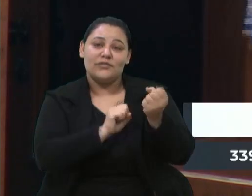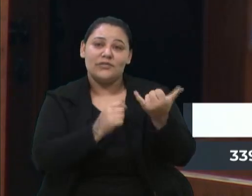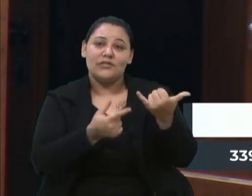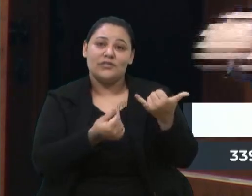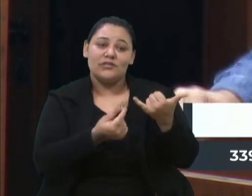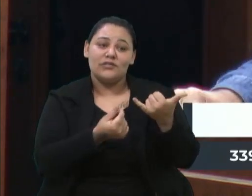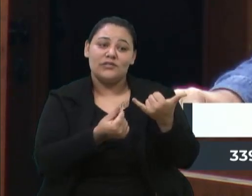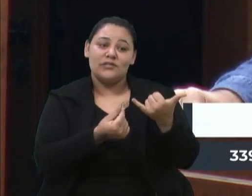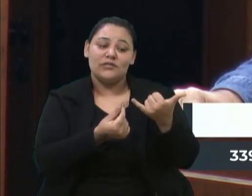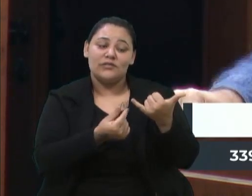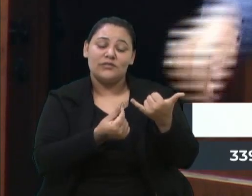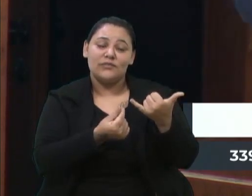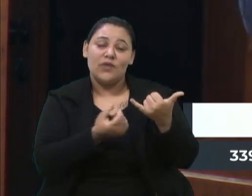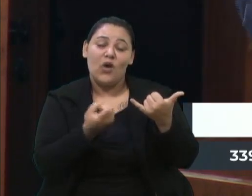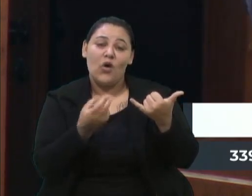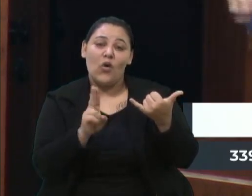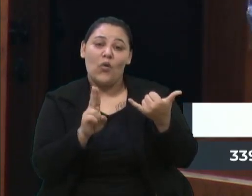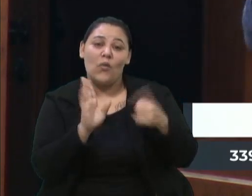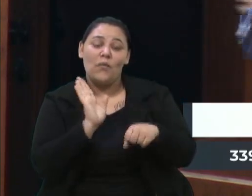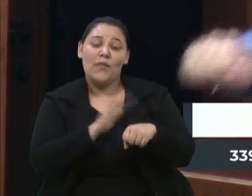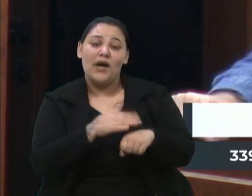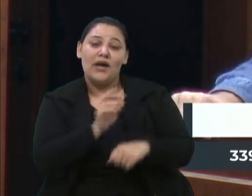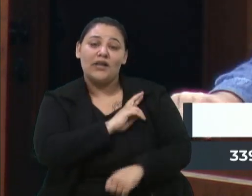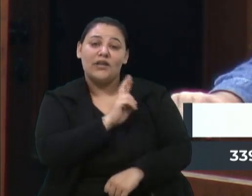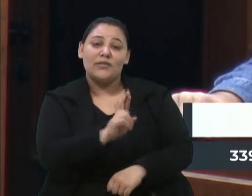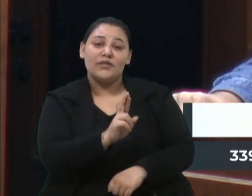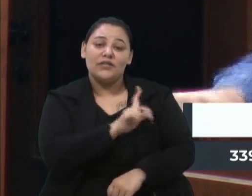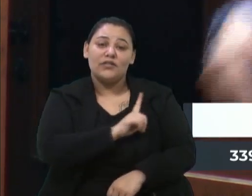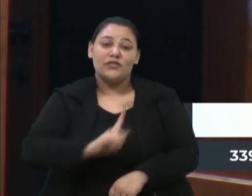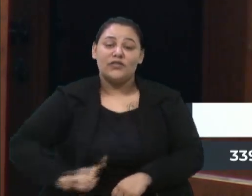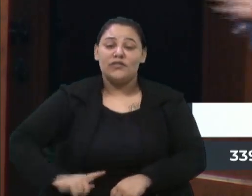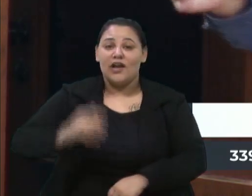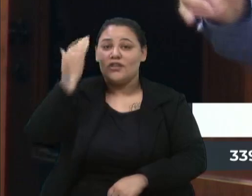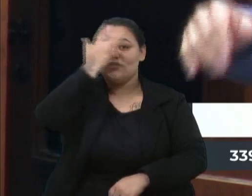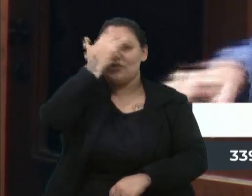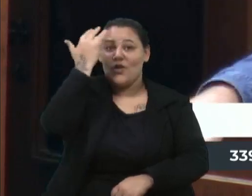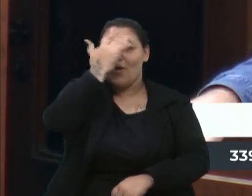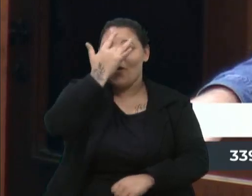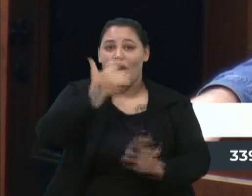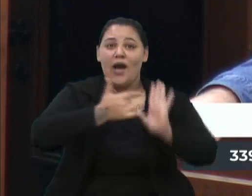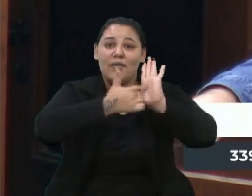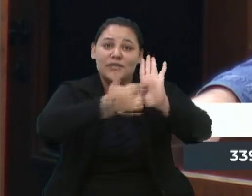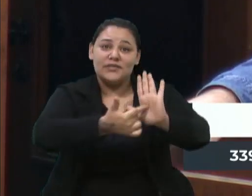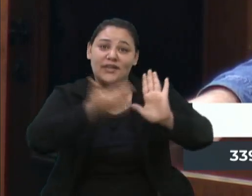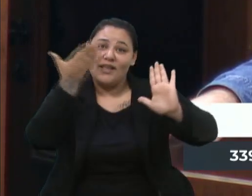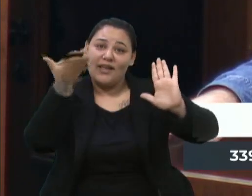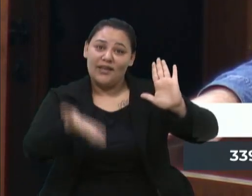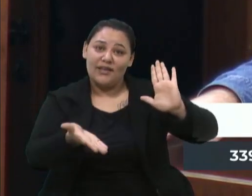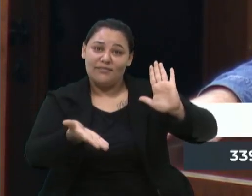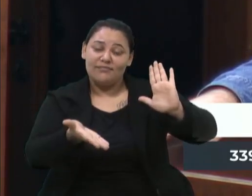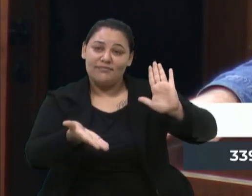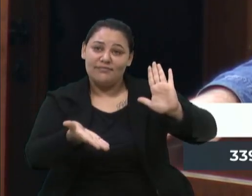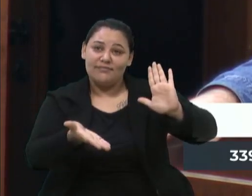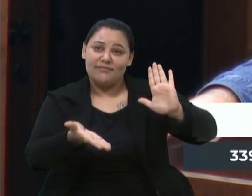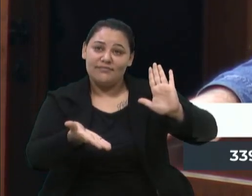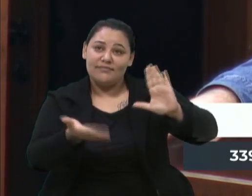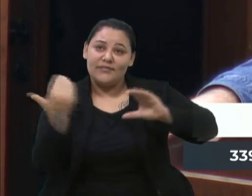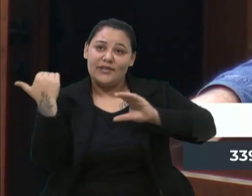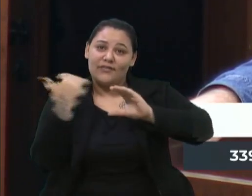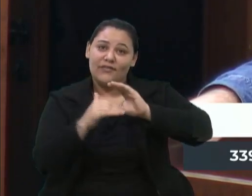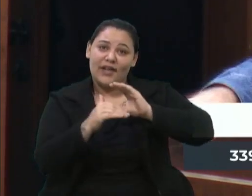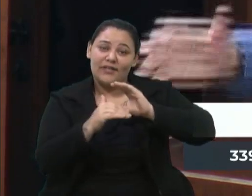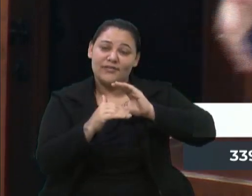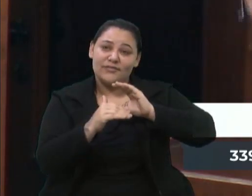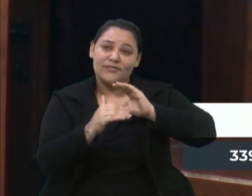ou mais que os representantes do governo de ló apresentam aqui recursos destinados pelo